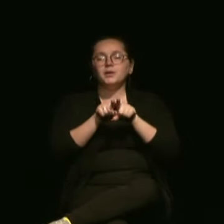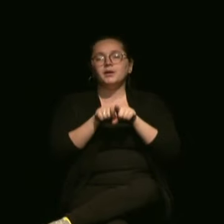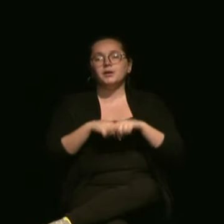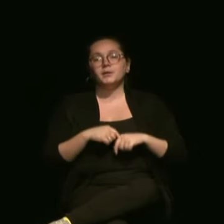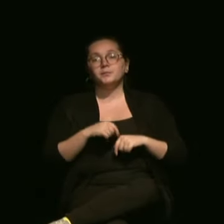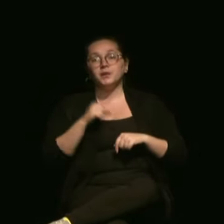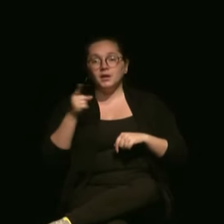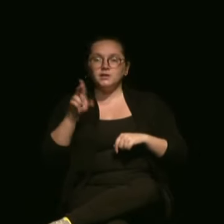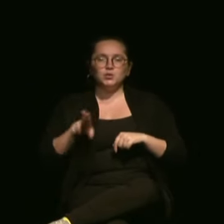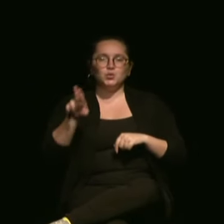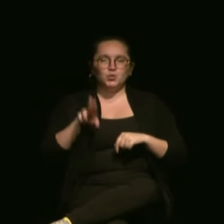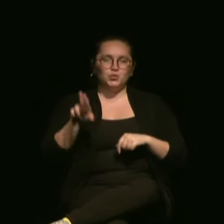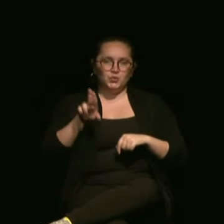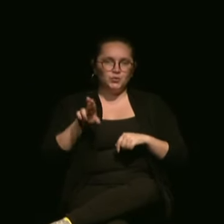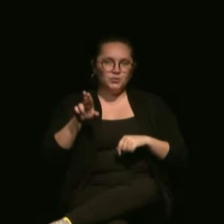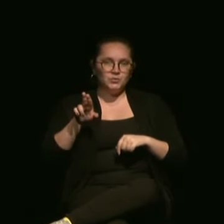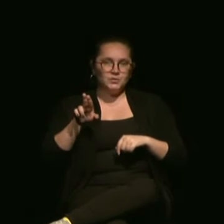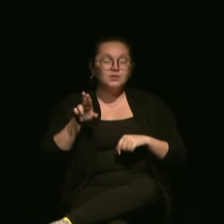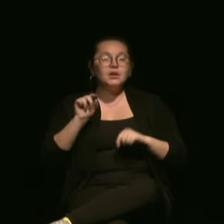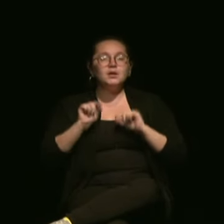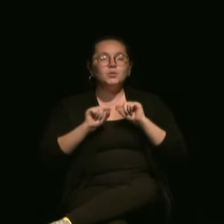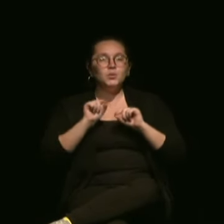desses dispositivos que vão dar...